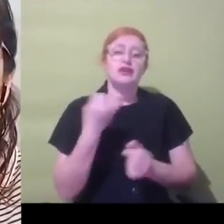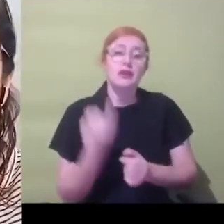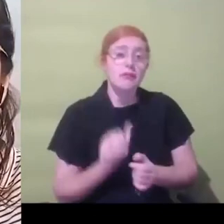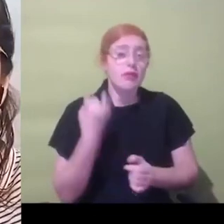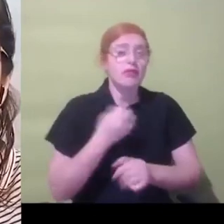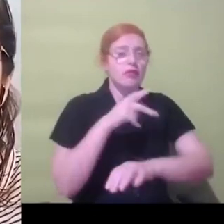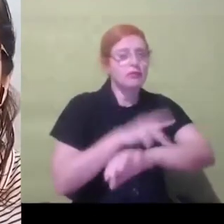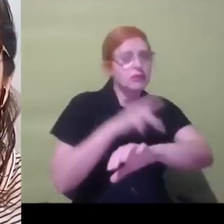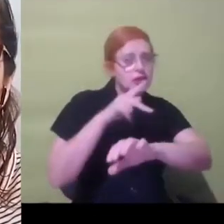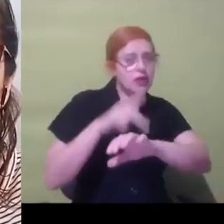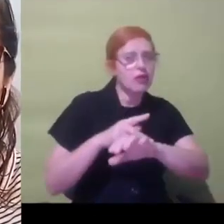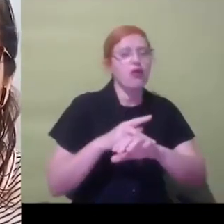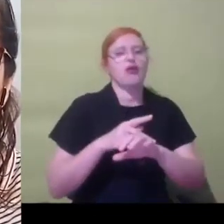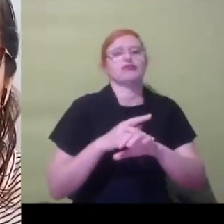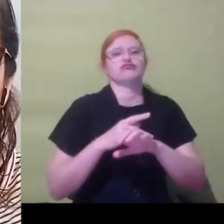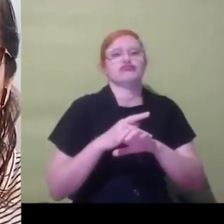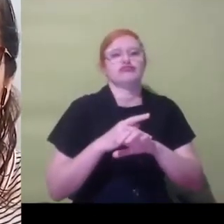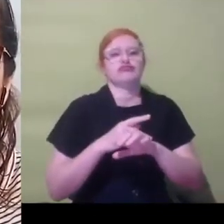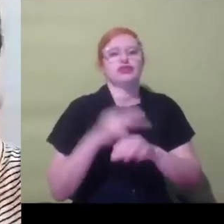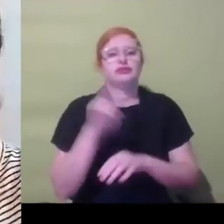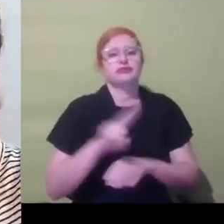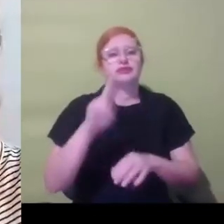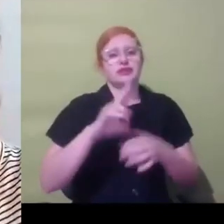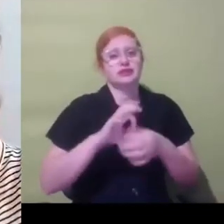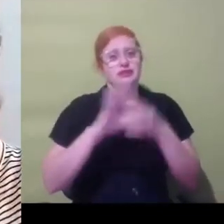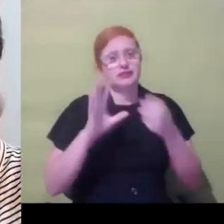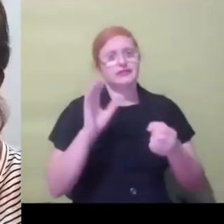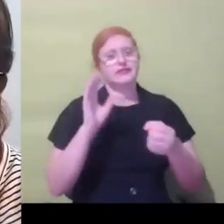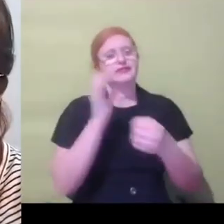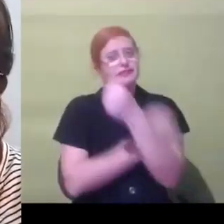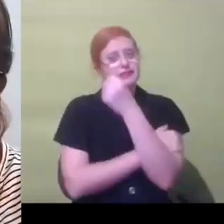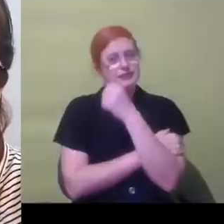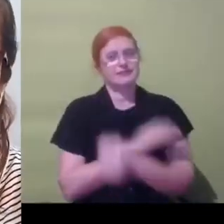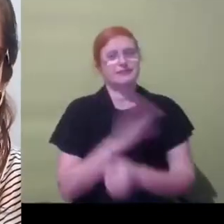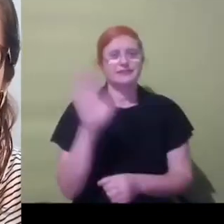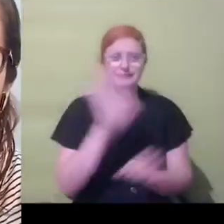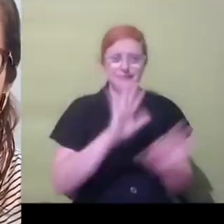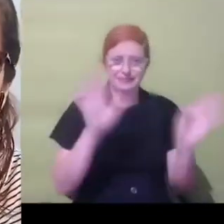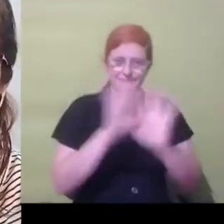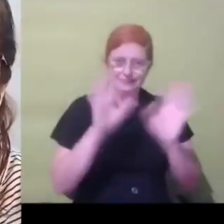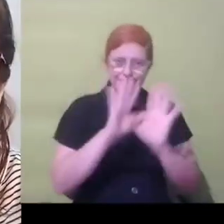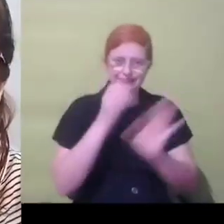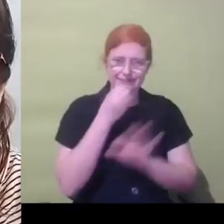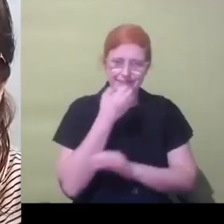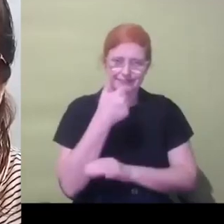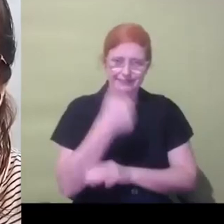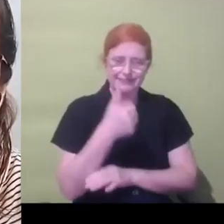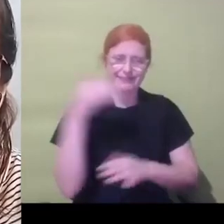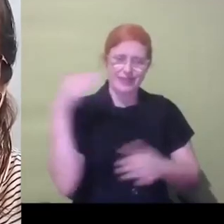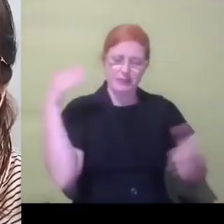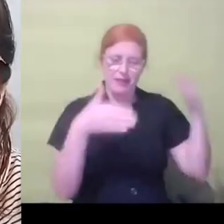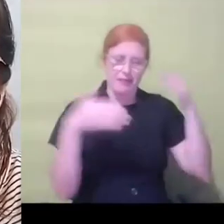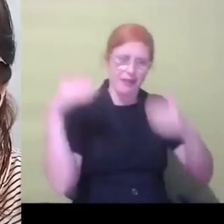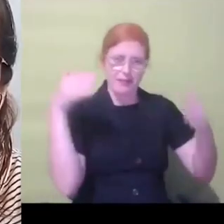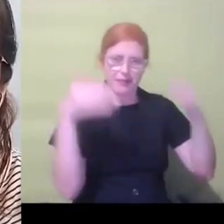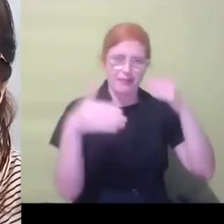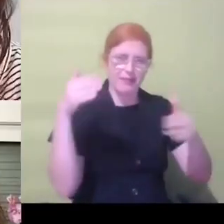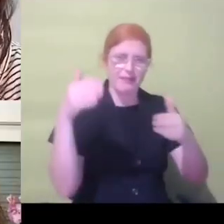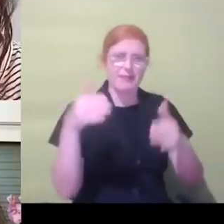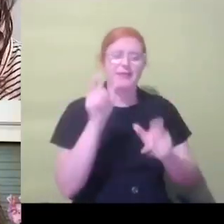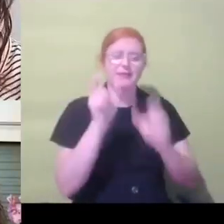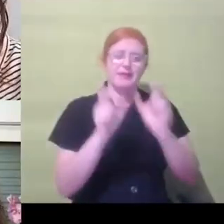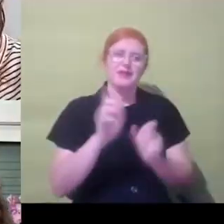da Universidade Livre Feminista. Convidando, oi Carmen, tive um monte de gente conhecida.